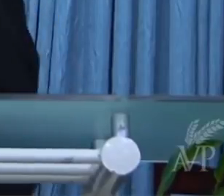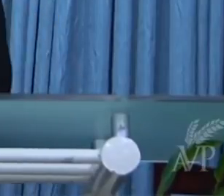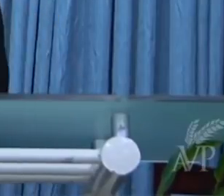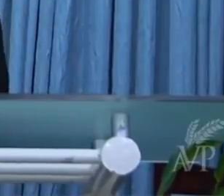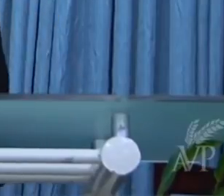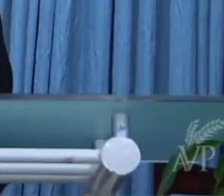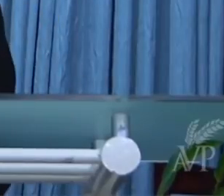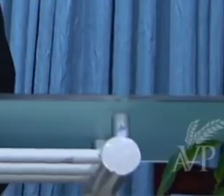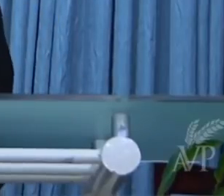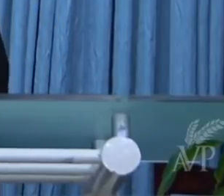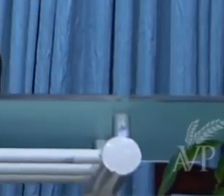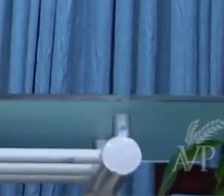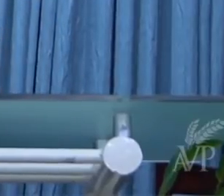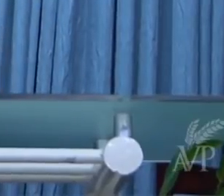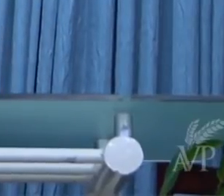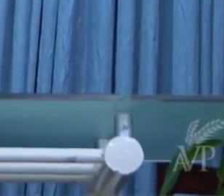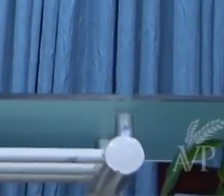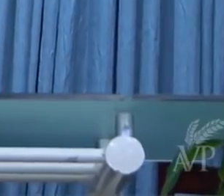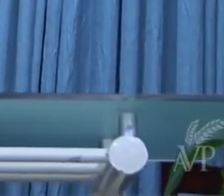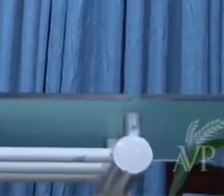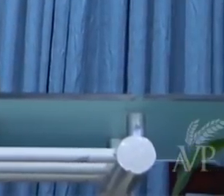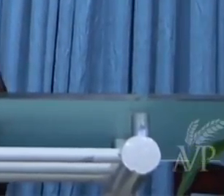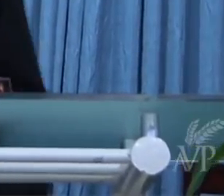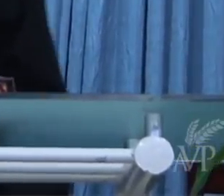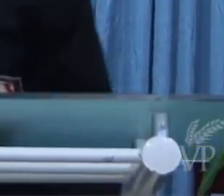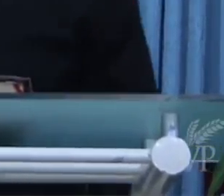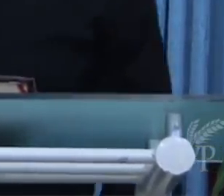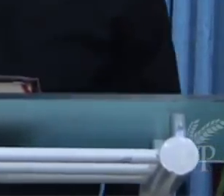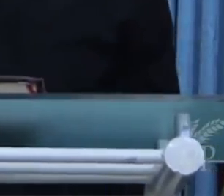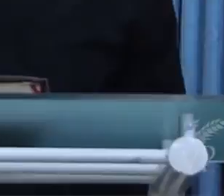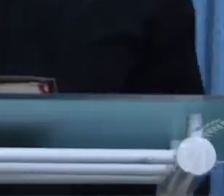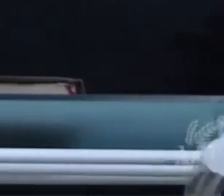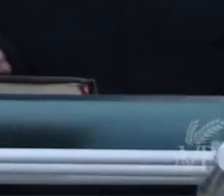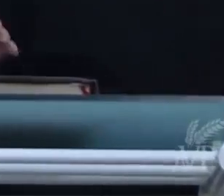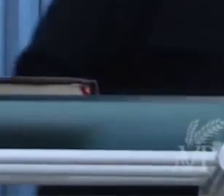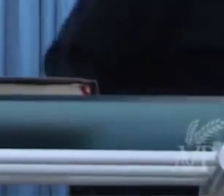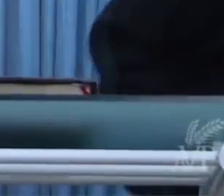japonesa bem vindos da américa